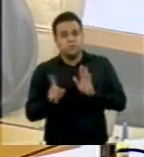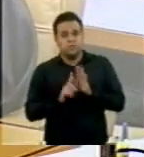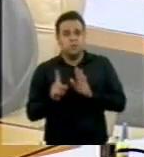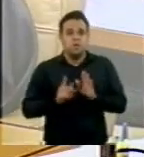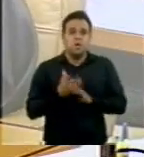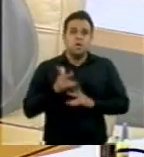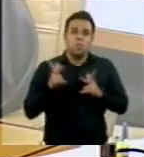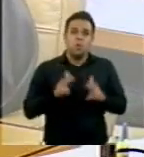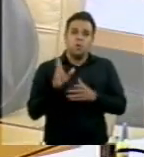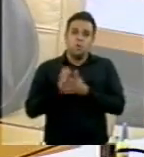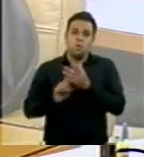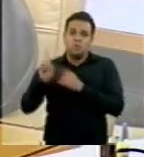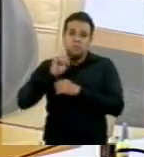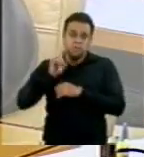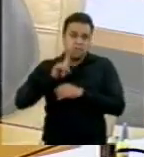law,